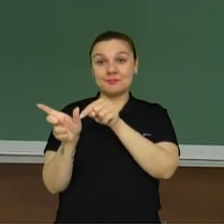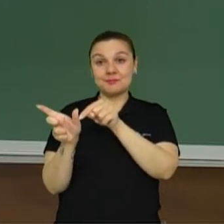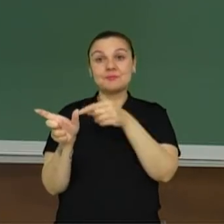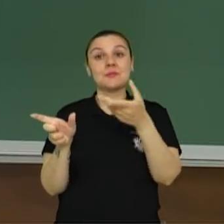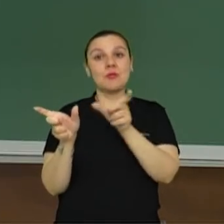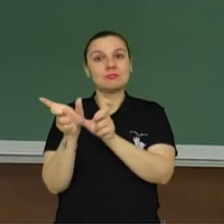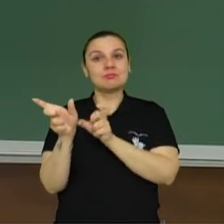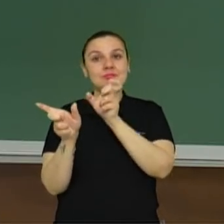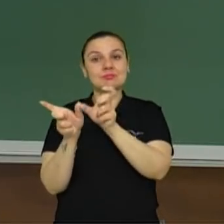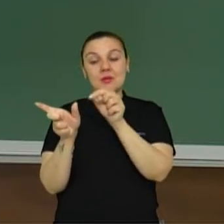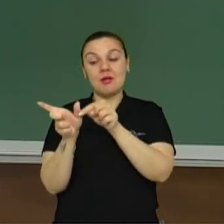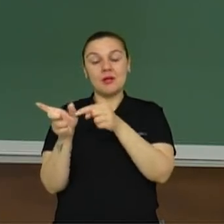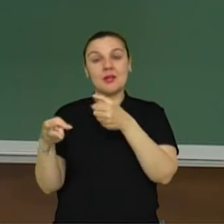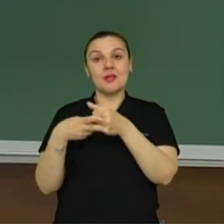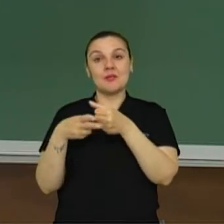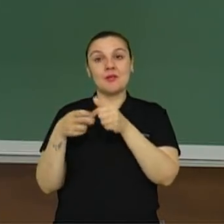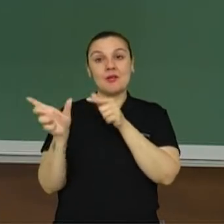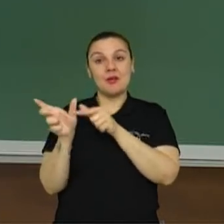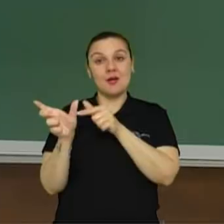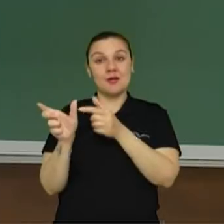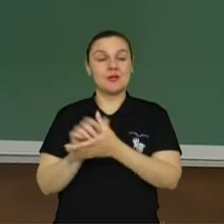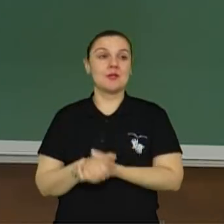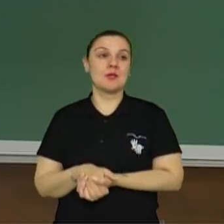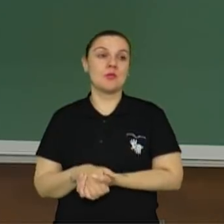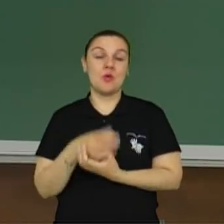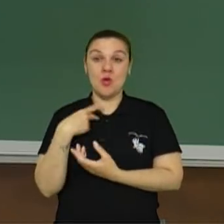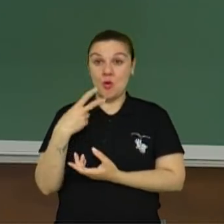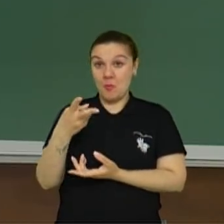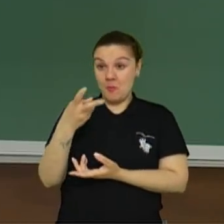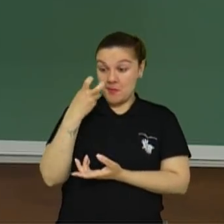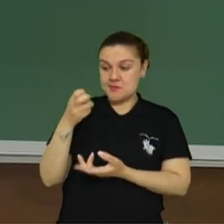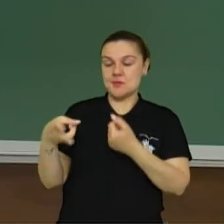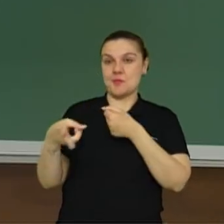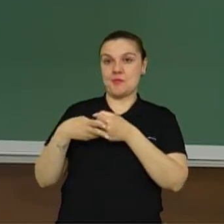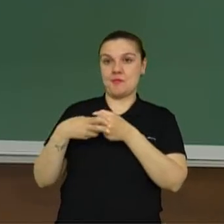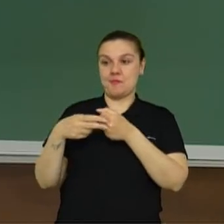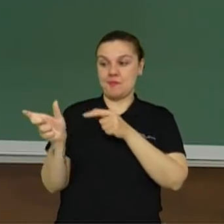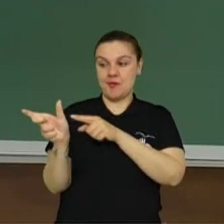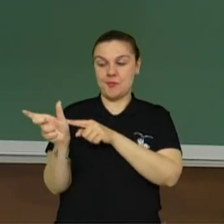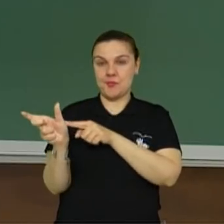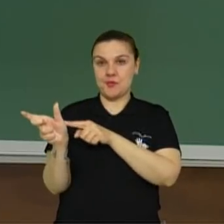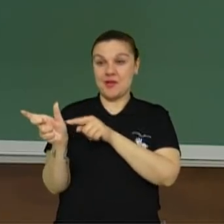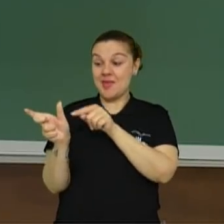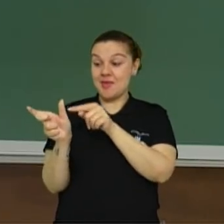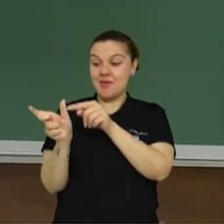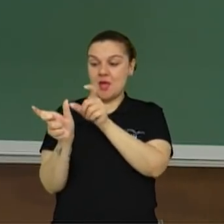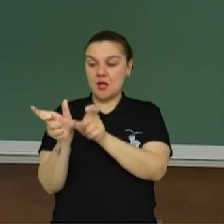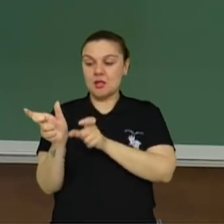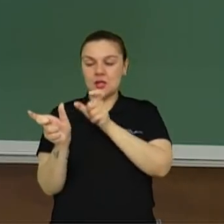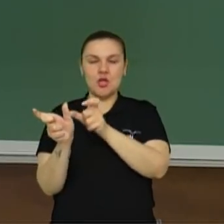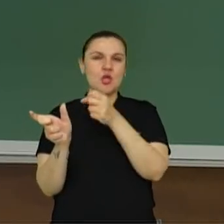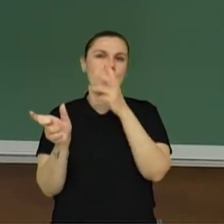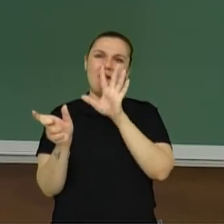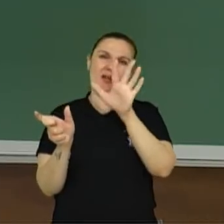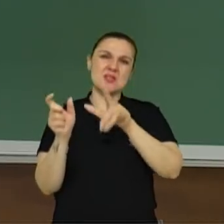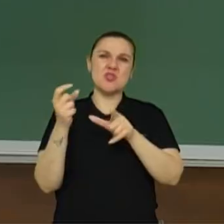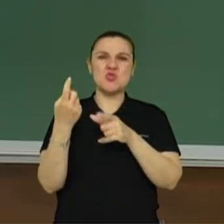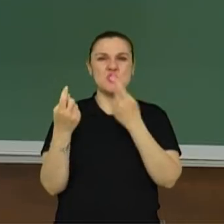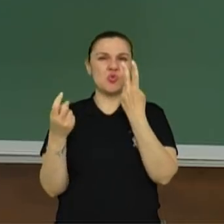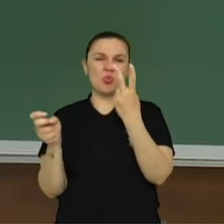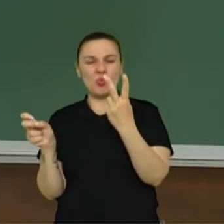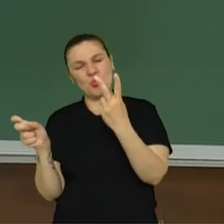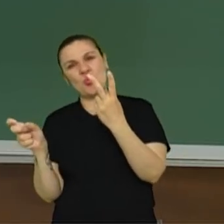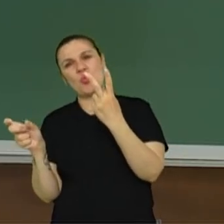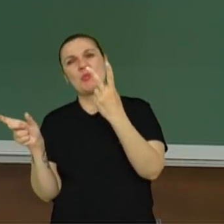O que é aquela terminação verbal? Né? Então, eu observo o verbo e geralmente são as 2 ou 3 letrinhas finais